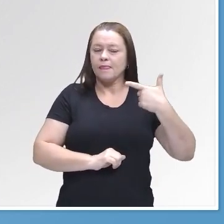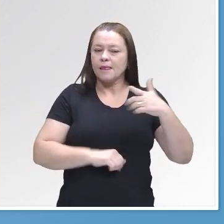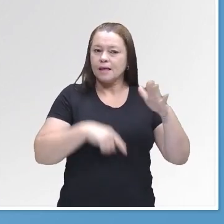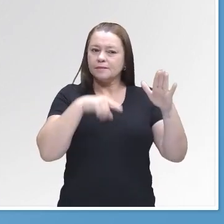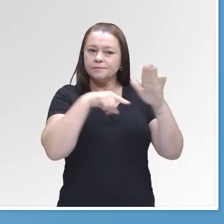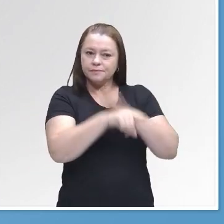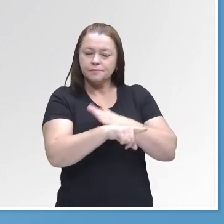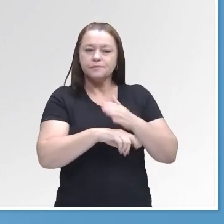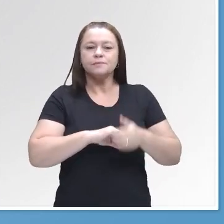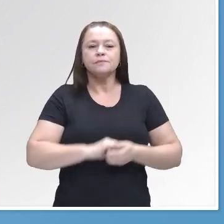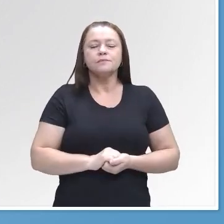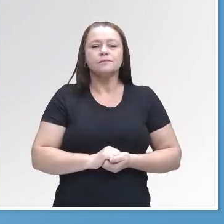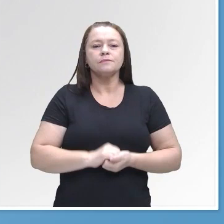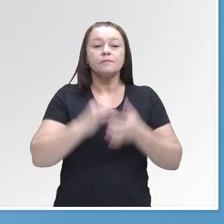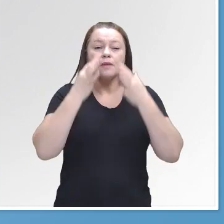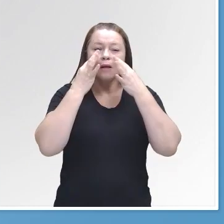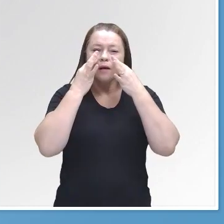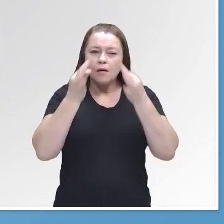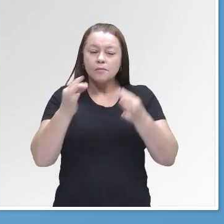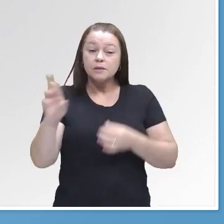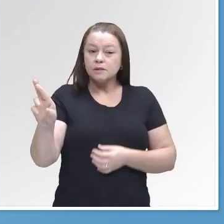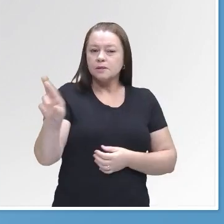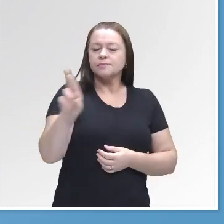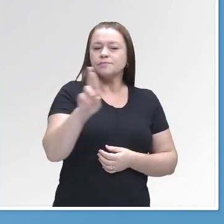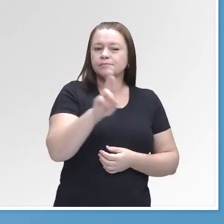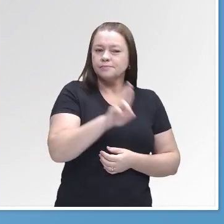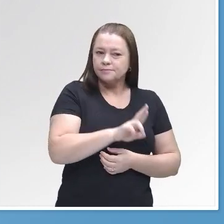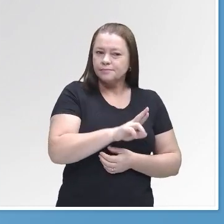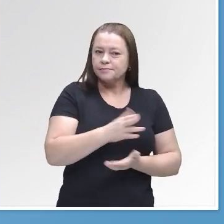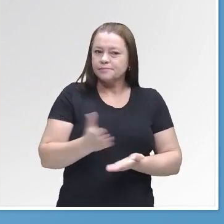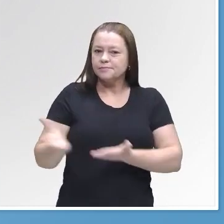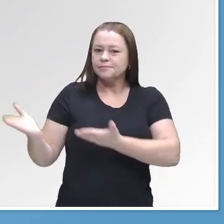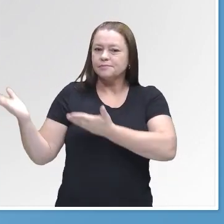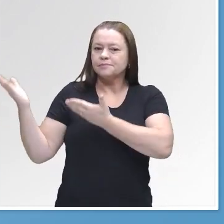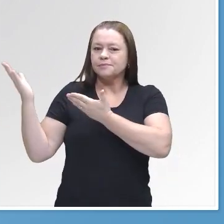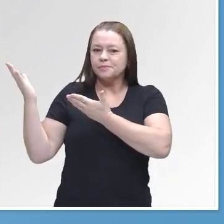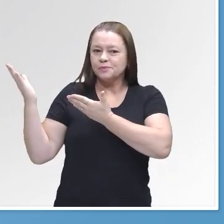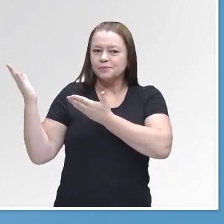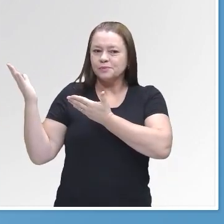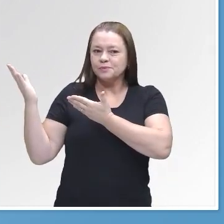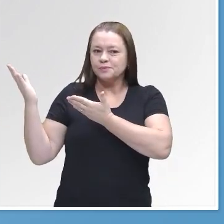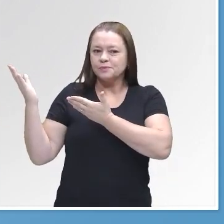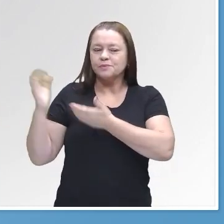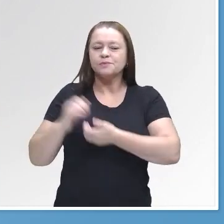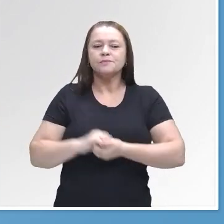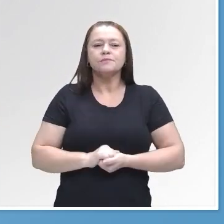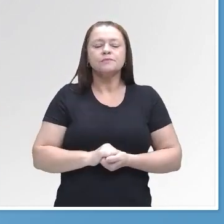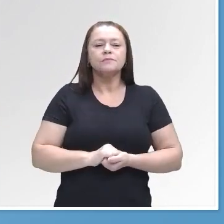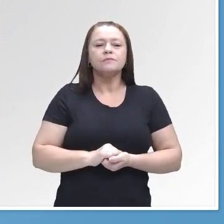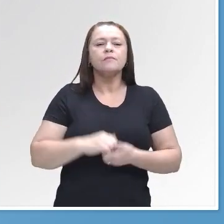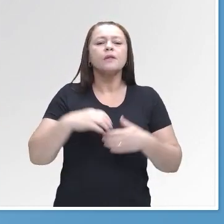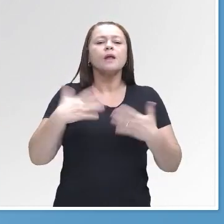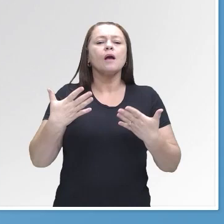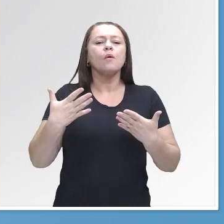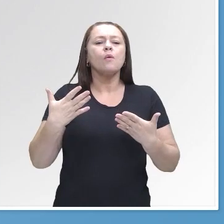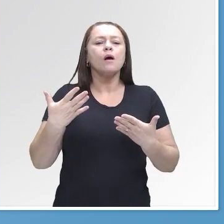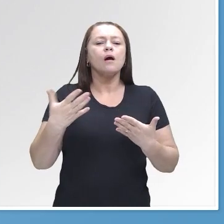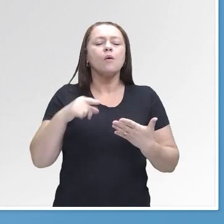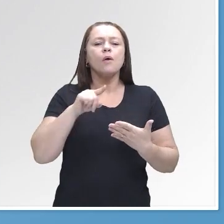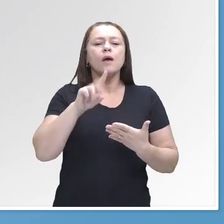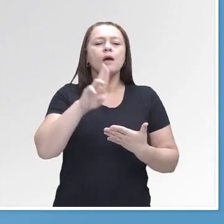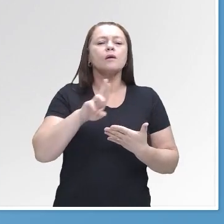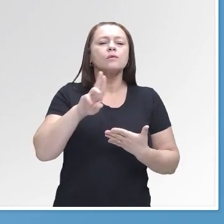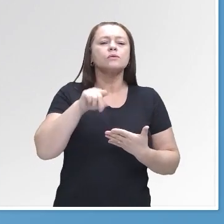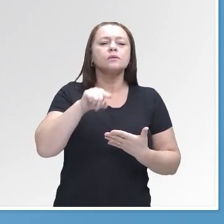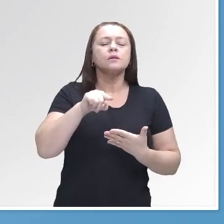Segunda questão. Observe as imagens e responda. Qual é a medida da